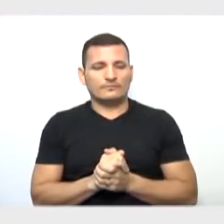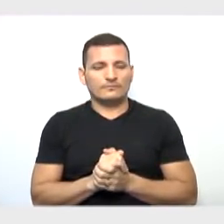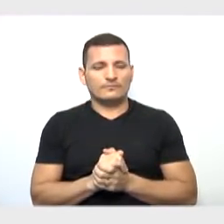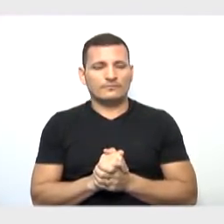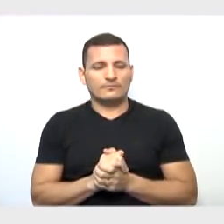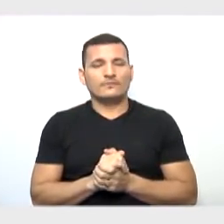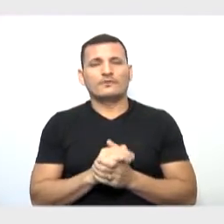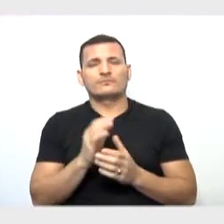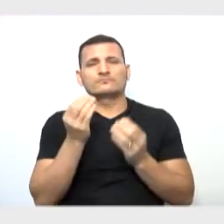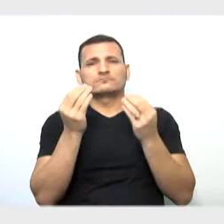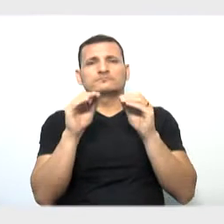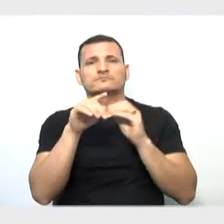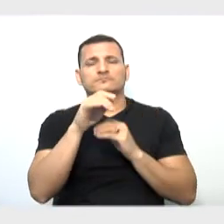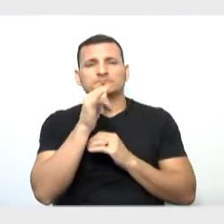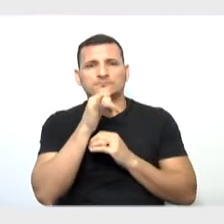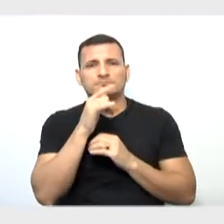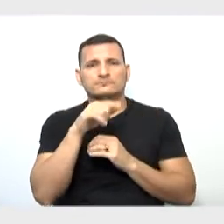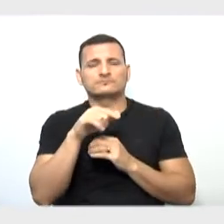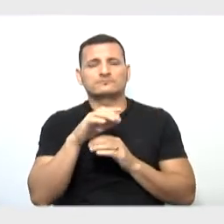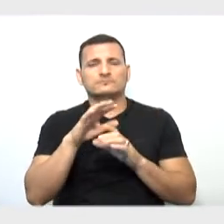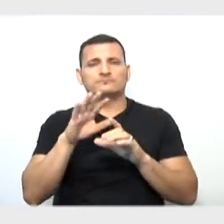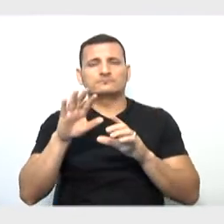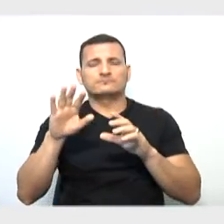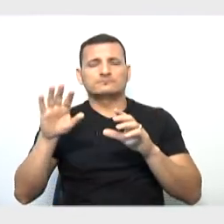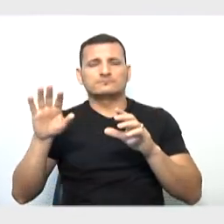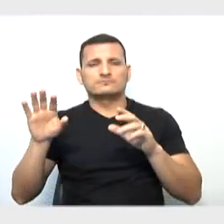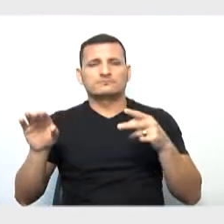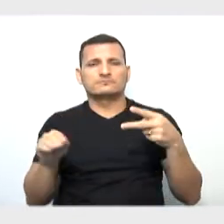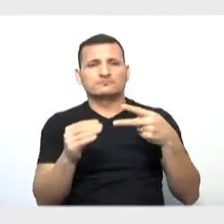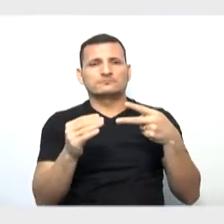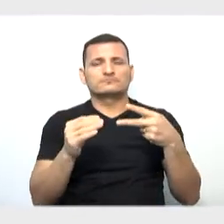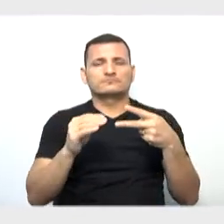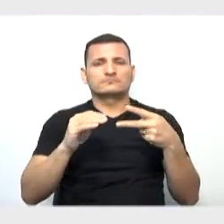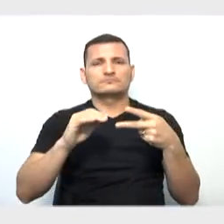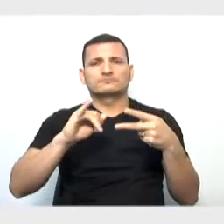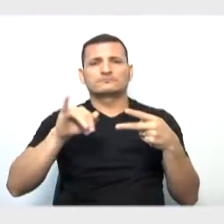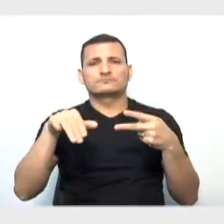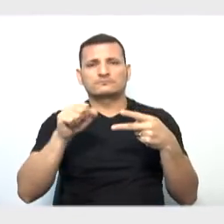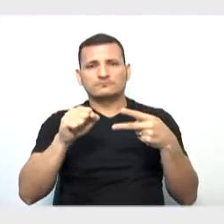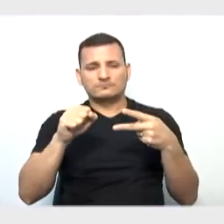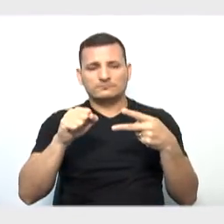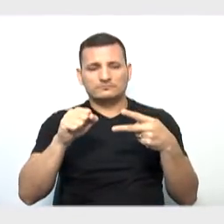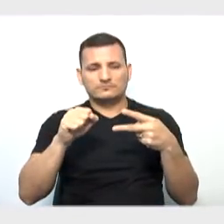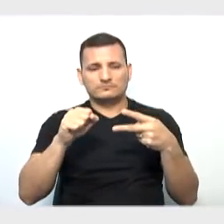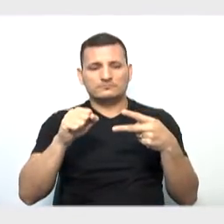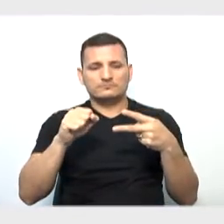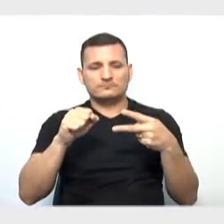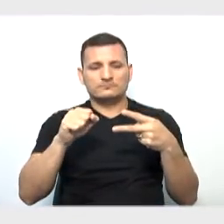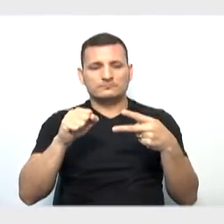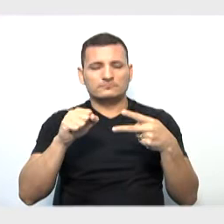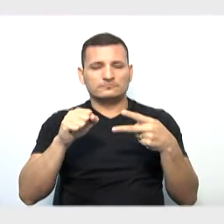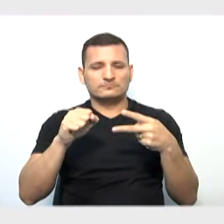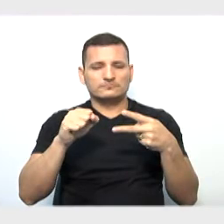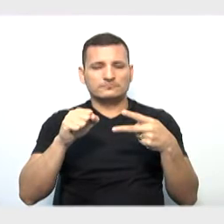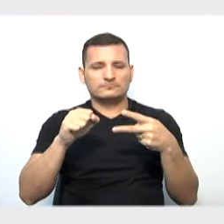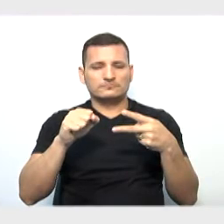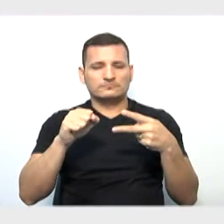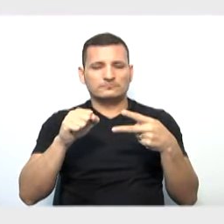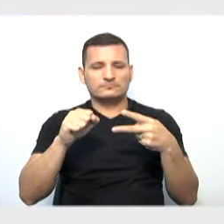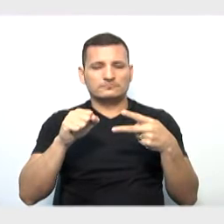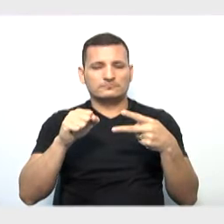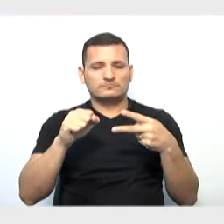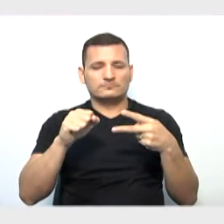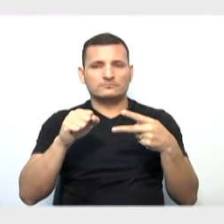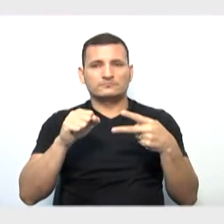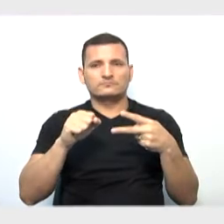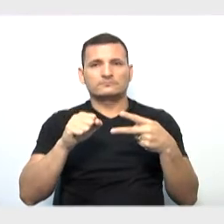o exemplo, inserindo JavaScript em linha, incorporado ao HTML.